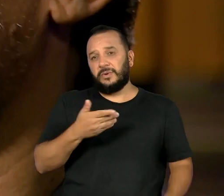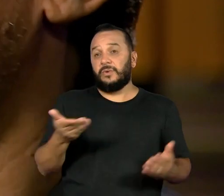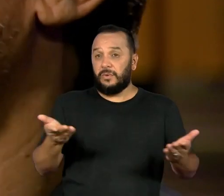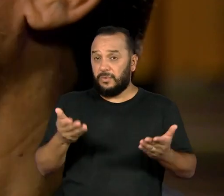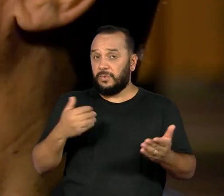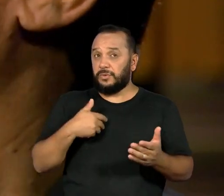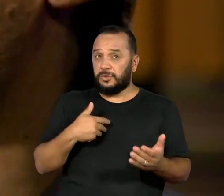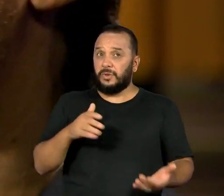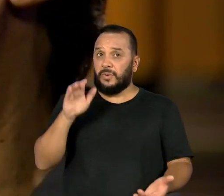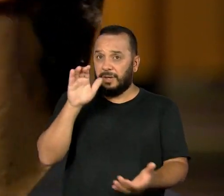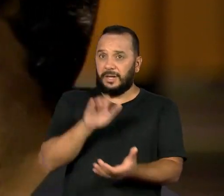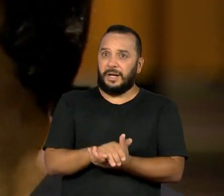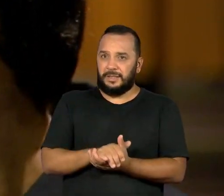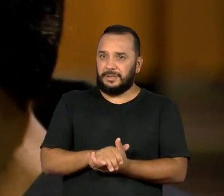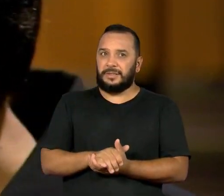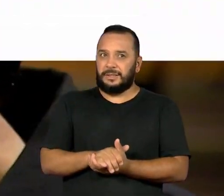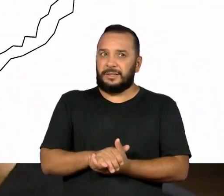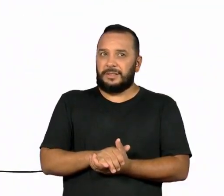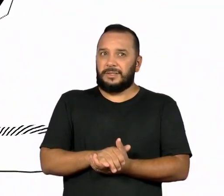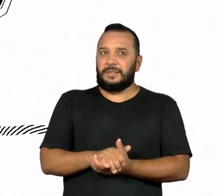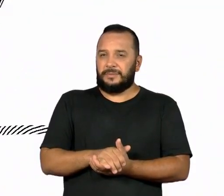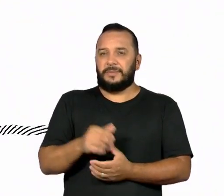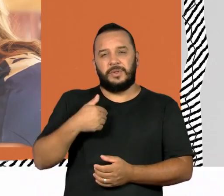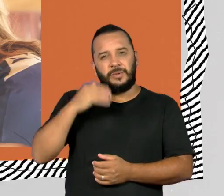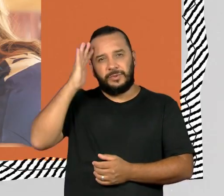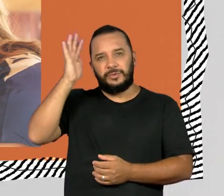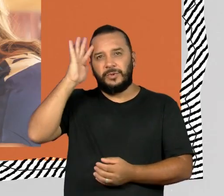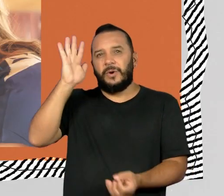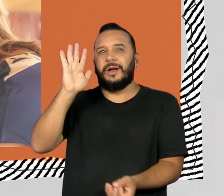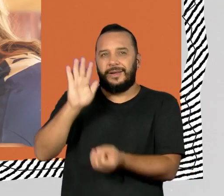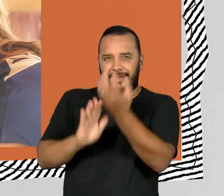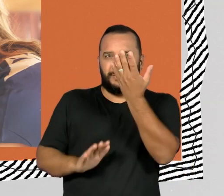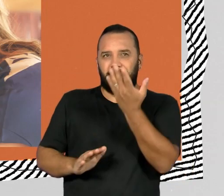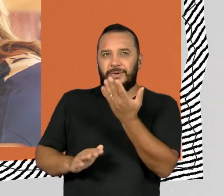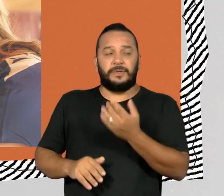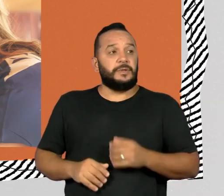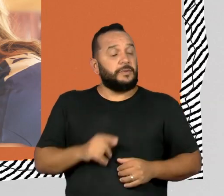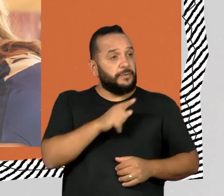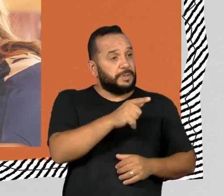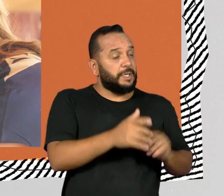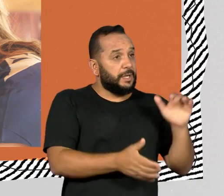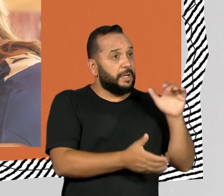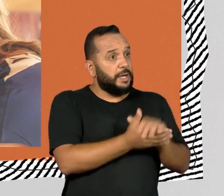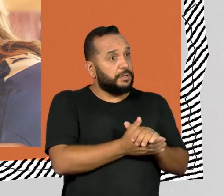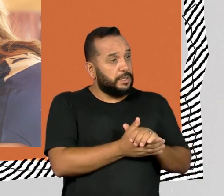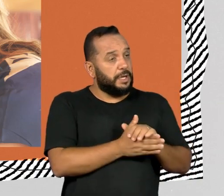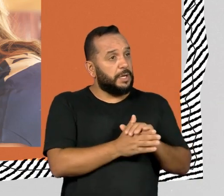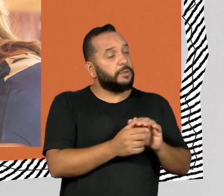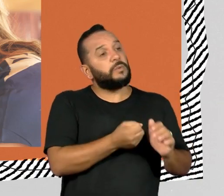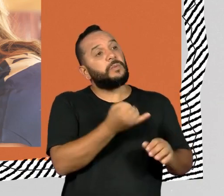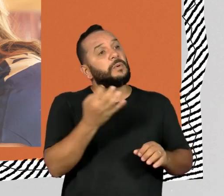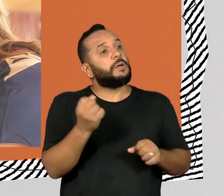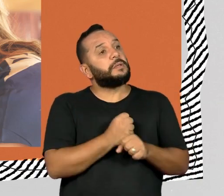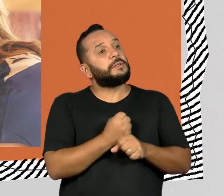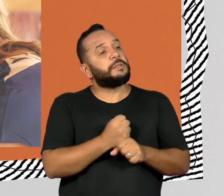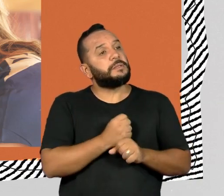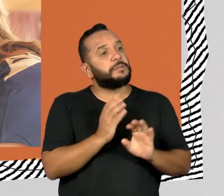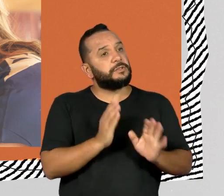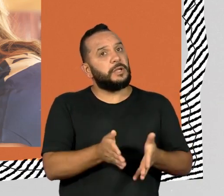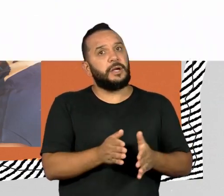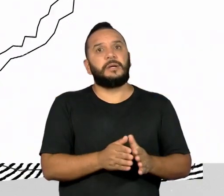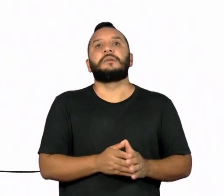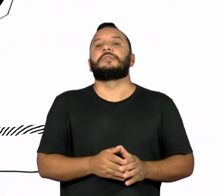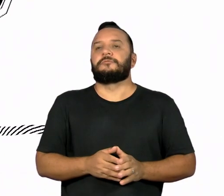que, né, posso dizer que o meu sonho está realizado. Sim, você está casado há um tempo, né? A